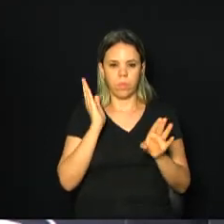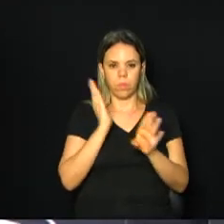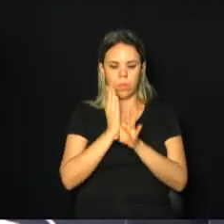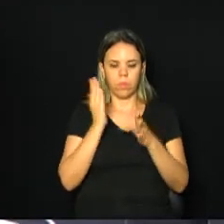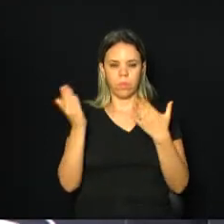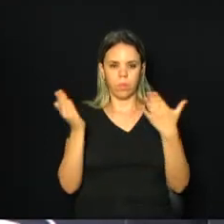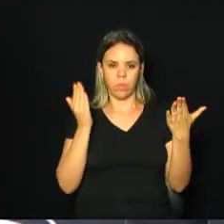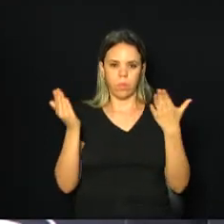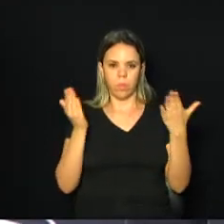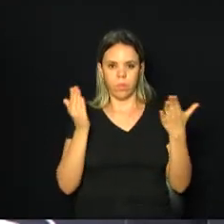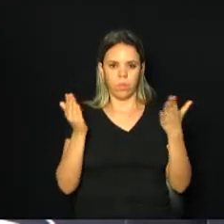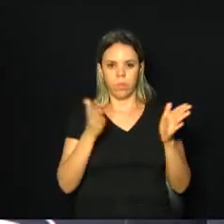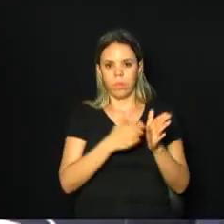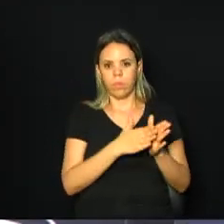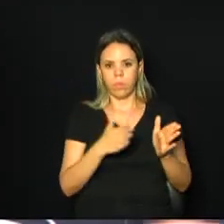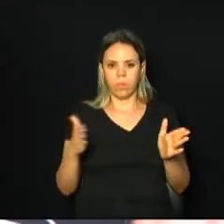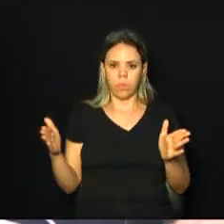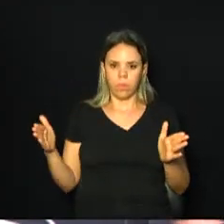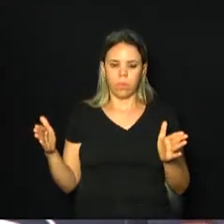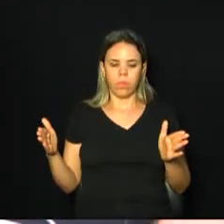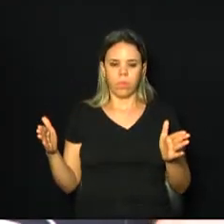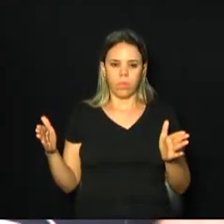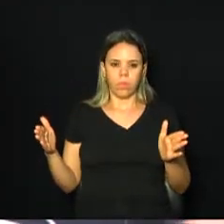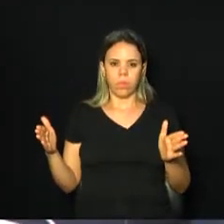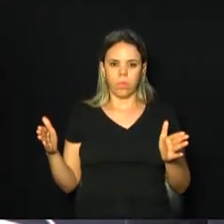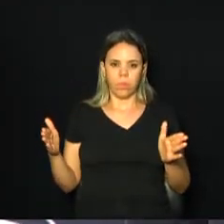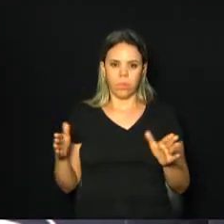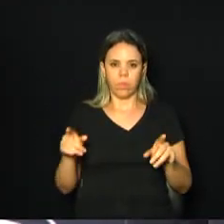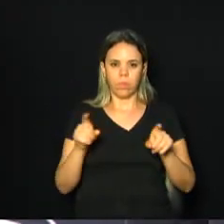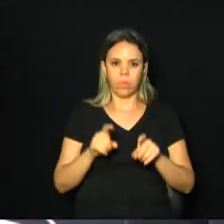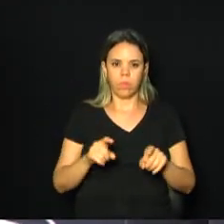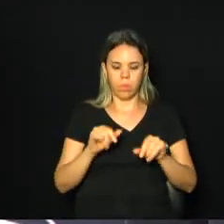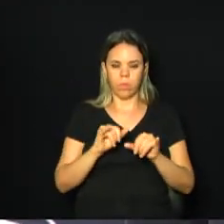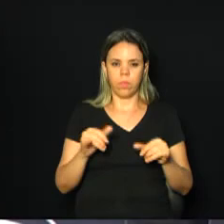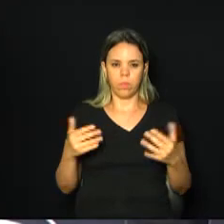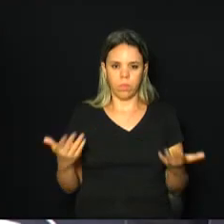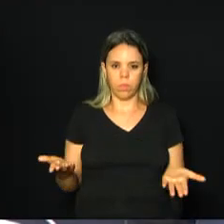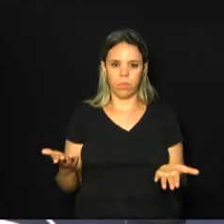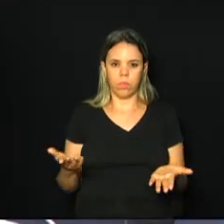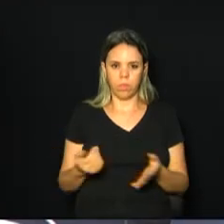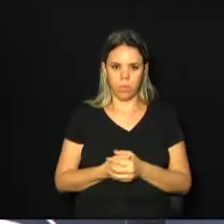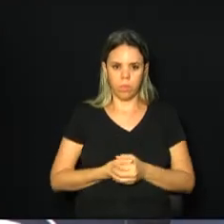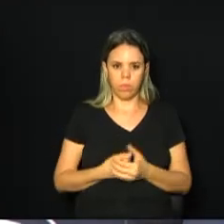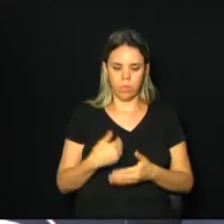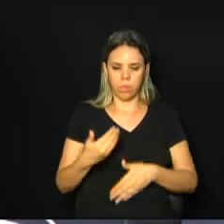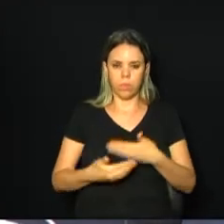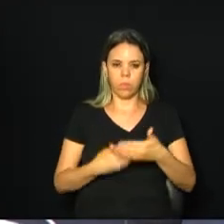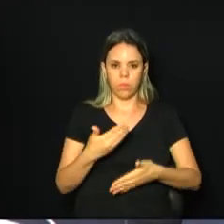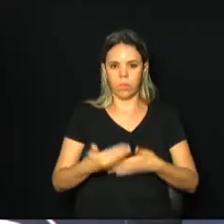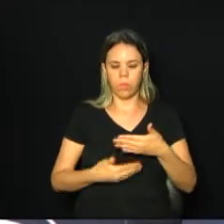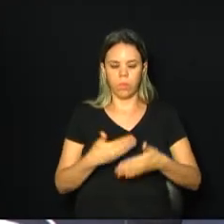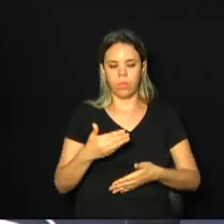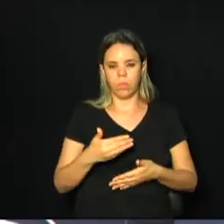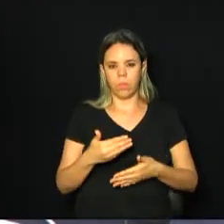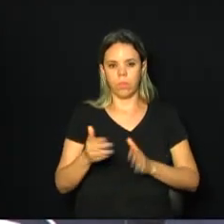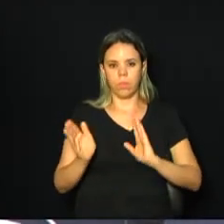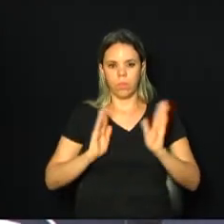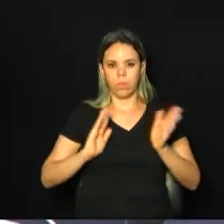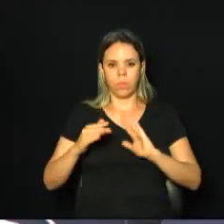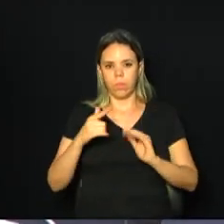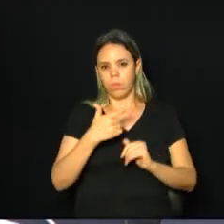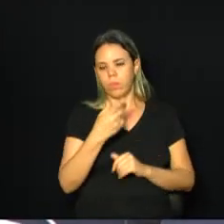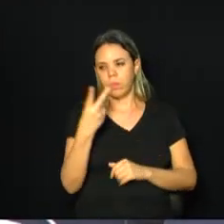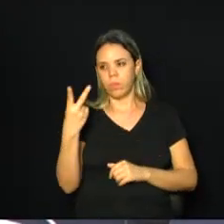qual das fases esse dado vazou. Se foi passando de uma transportadora para